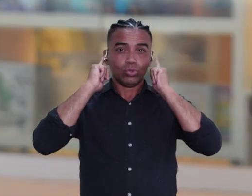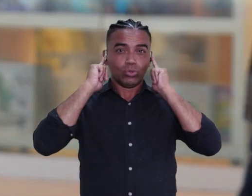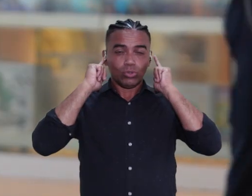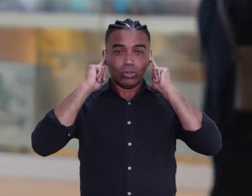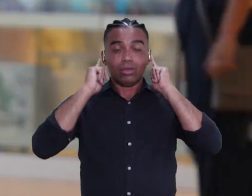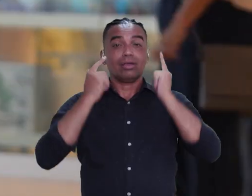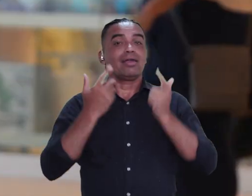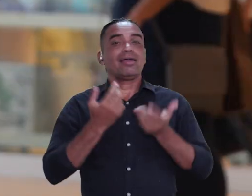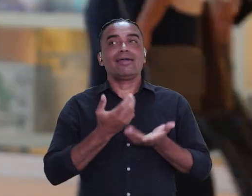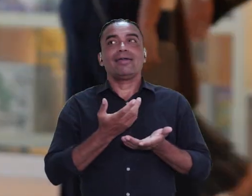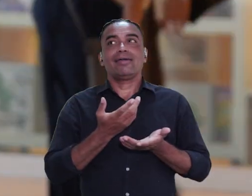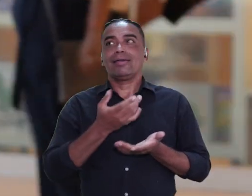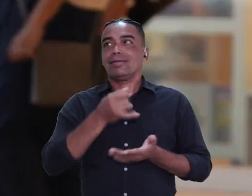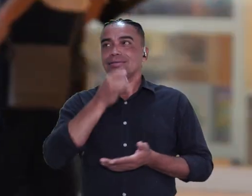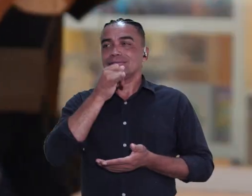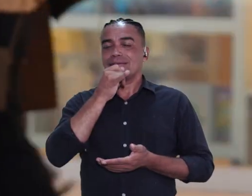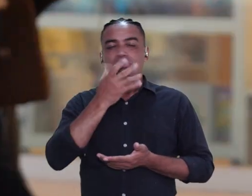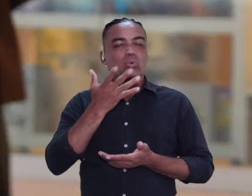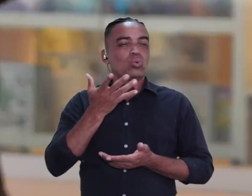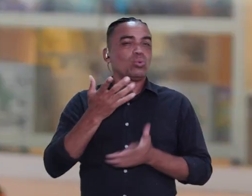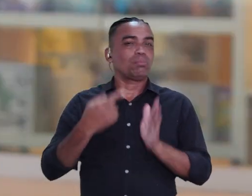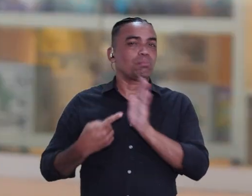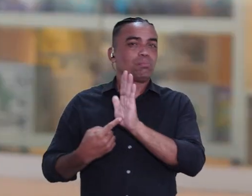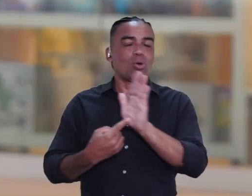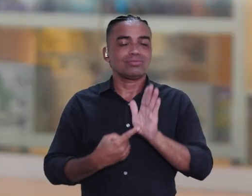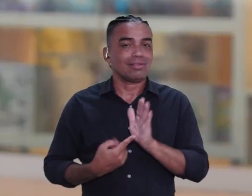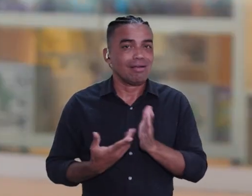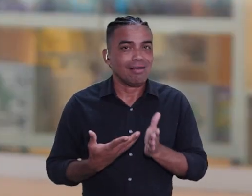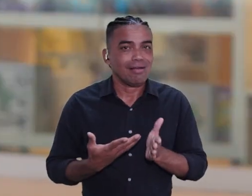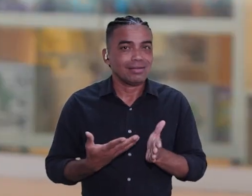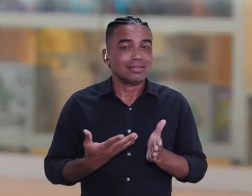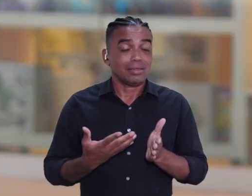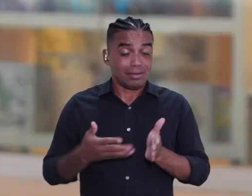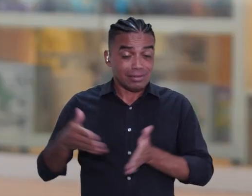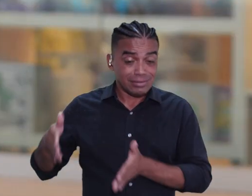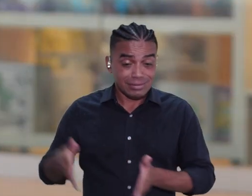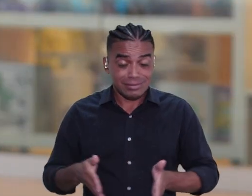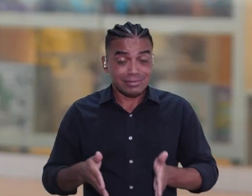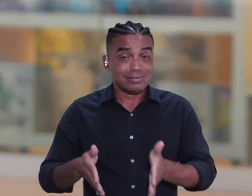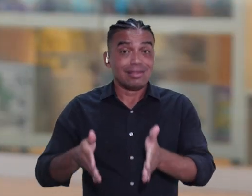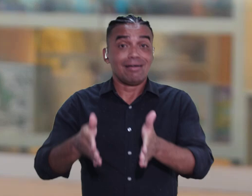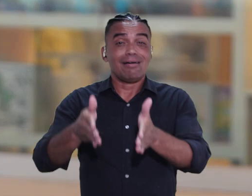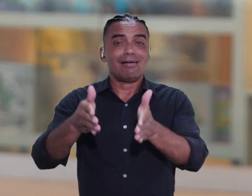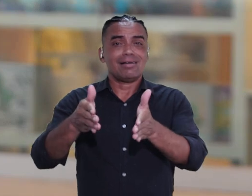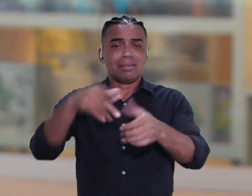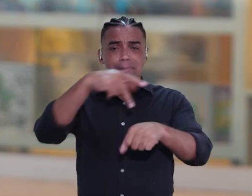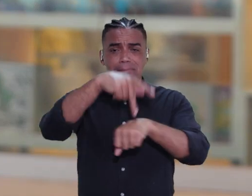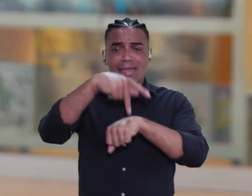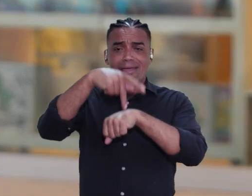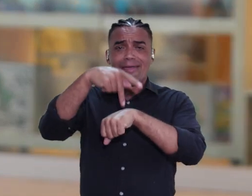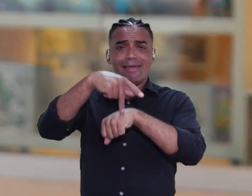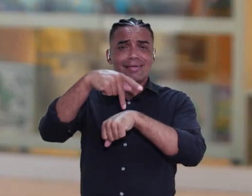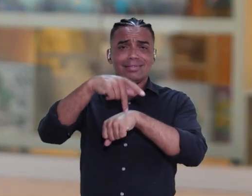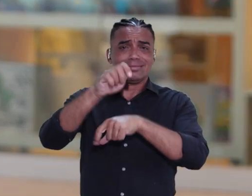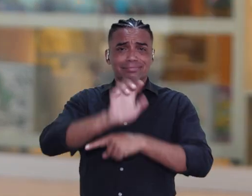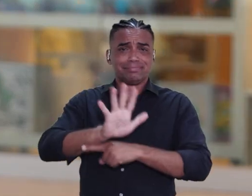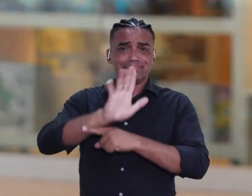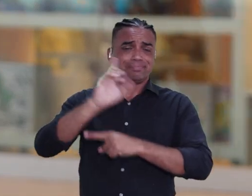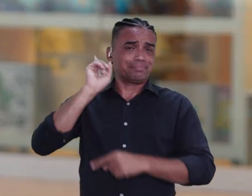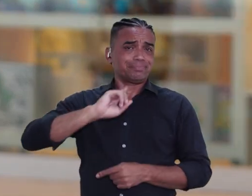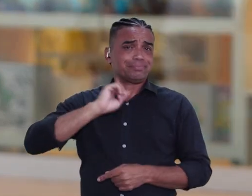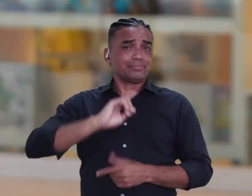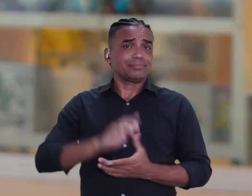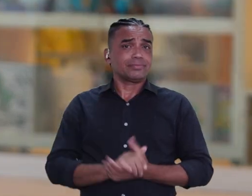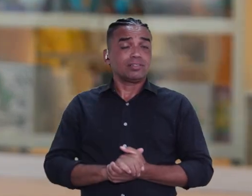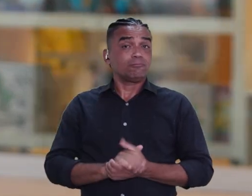palmilhar-se vagamente a estrada uma estrada pedregosa de Minas, né? E aí ele